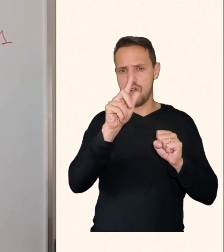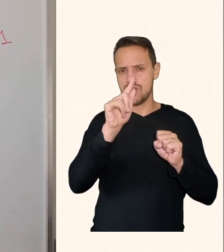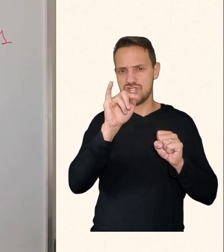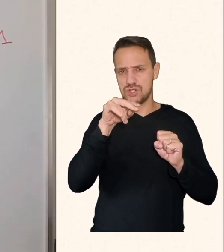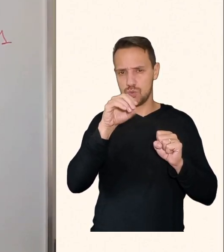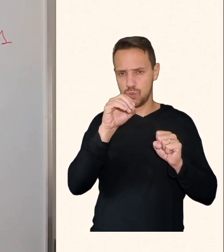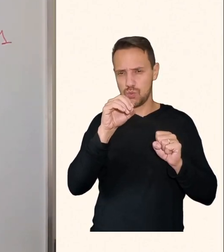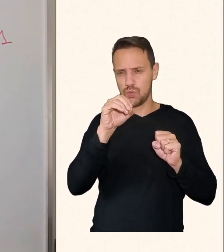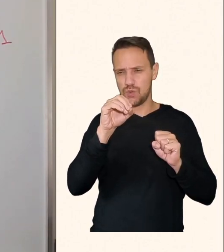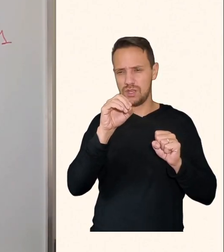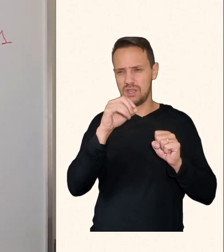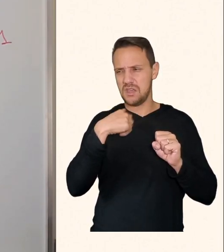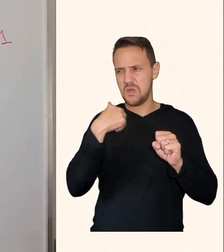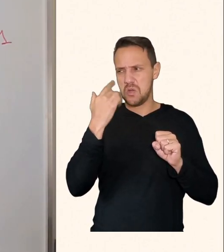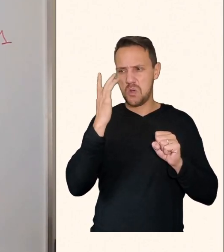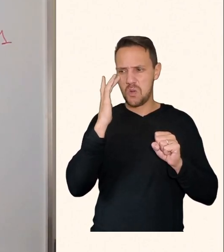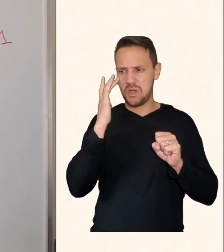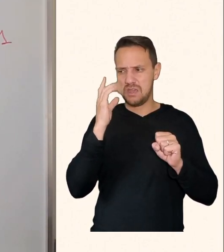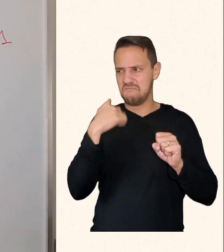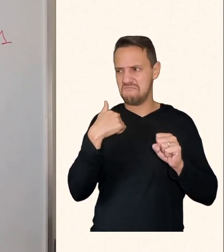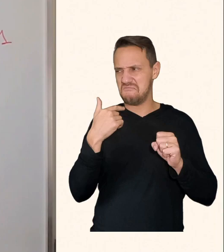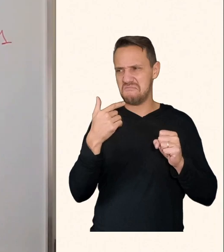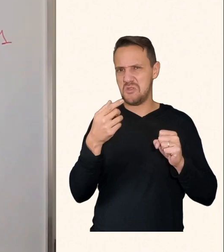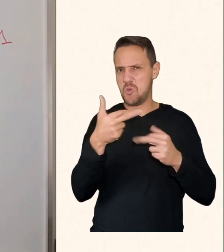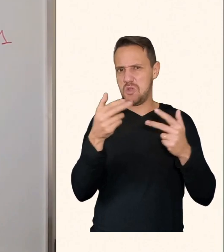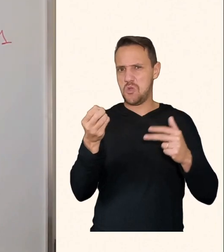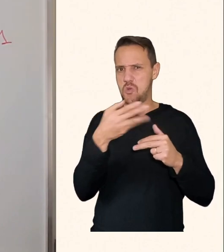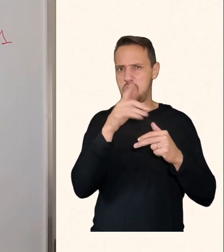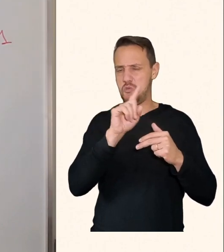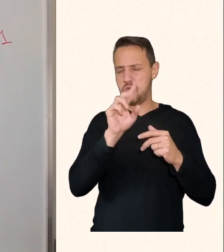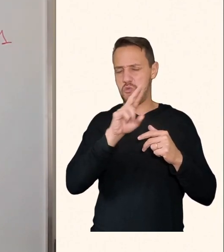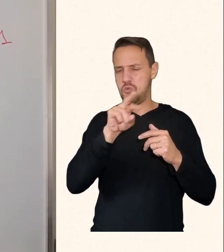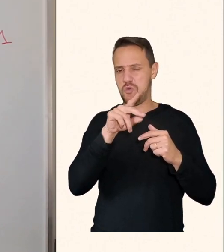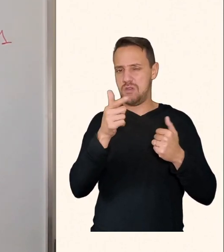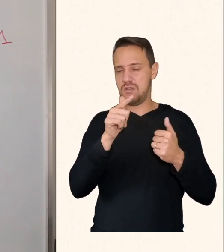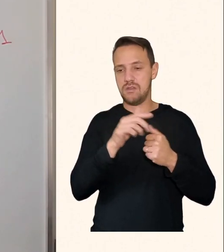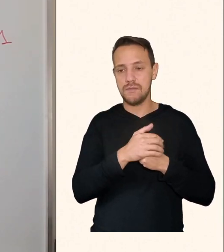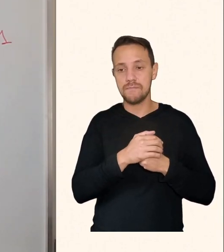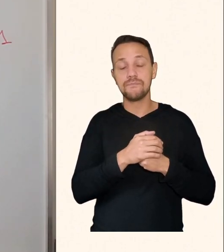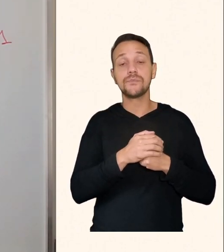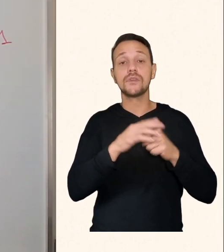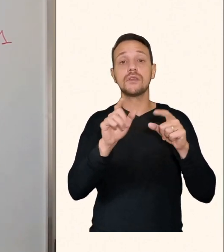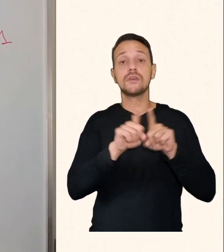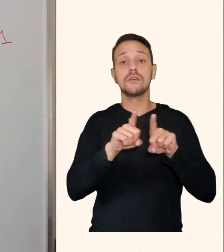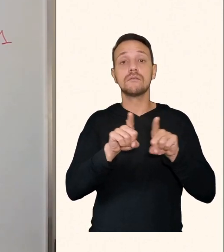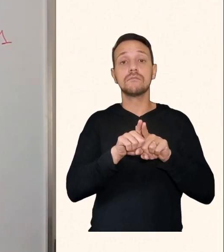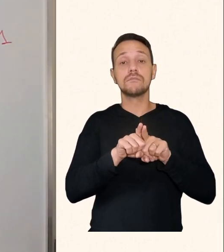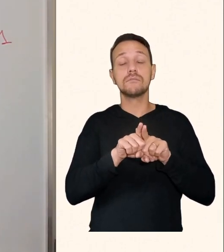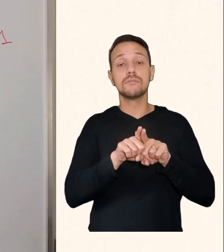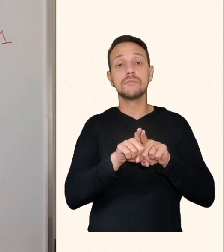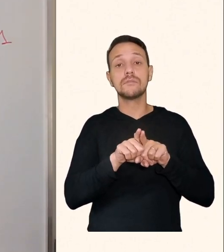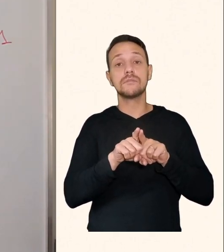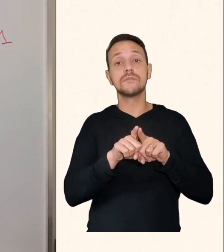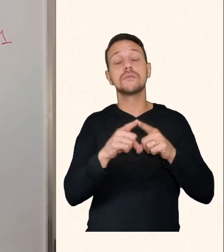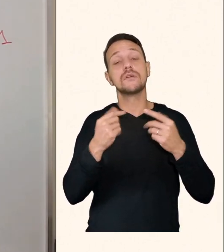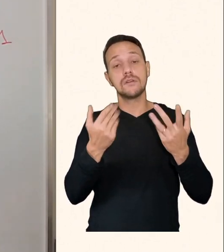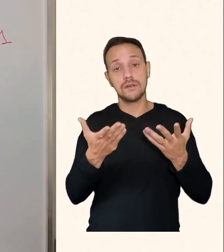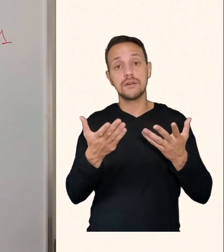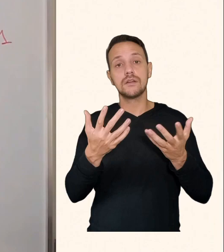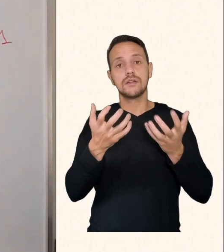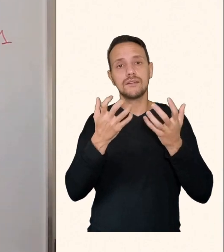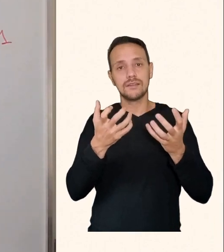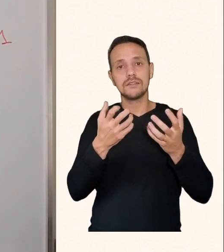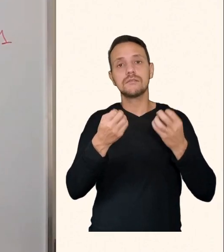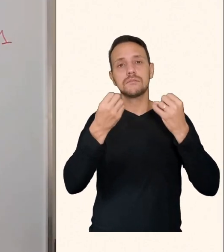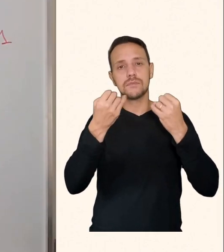né, e nem entender essas rotações também. Então, eu vou falar de uma coisa que eu acho que é mais importante, que é o